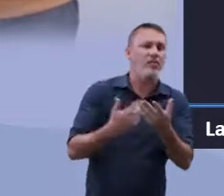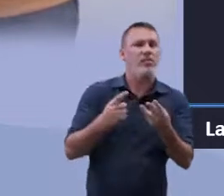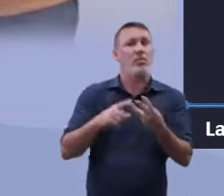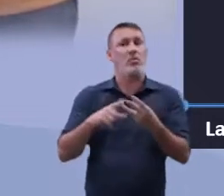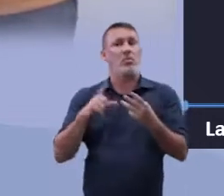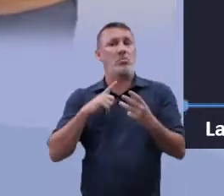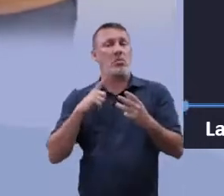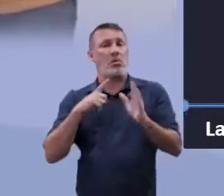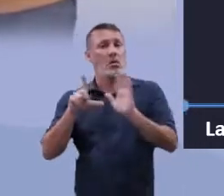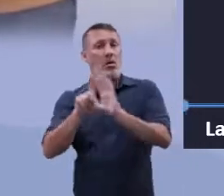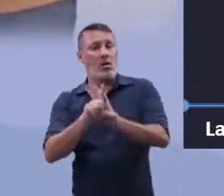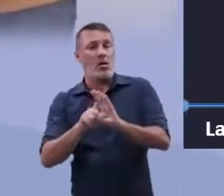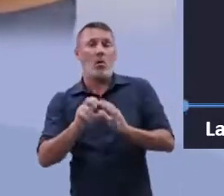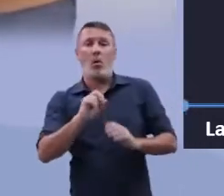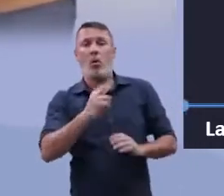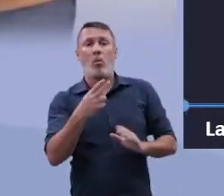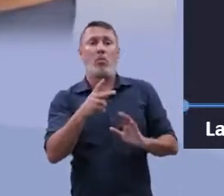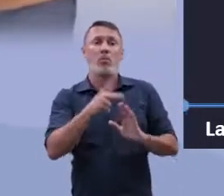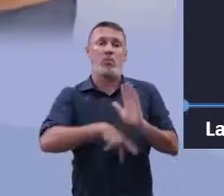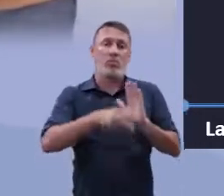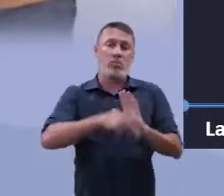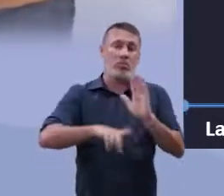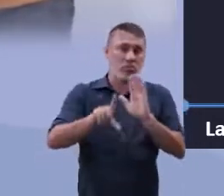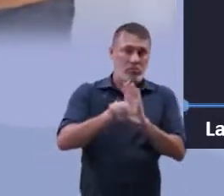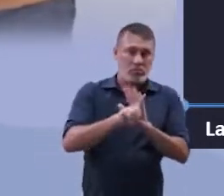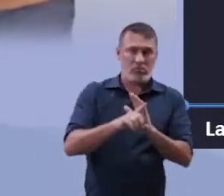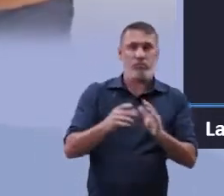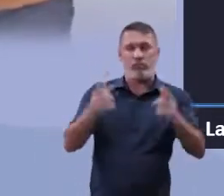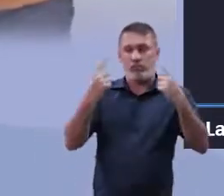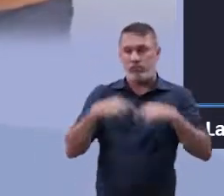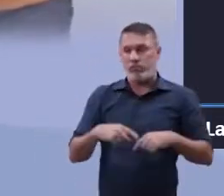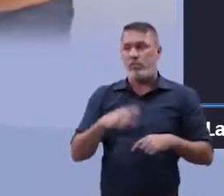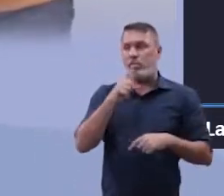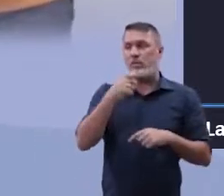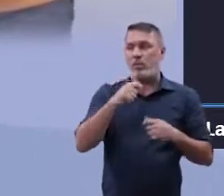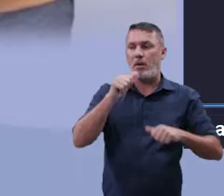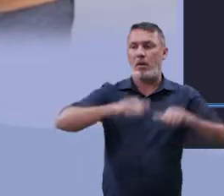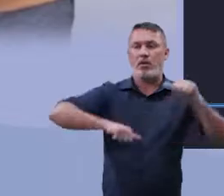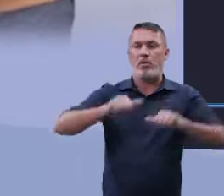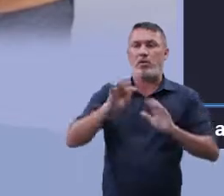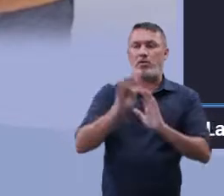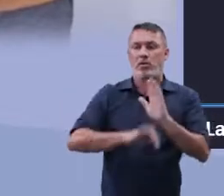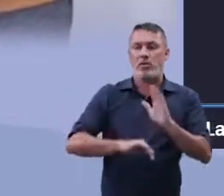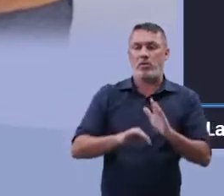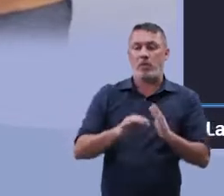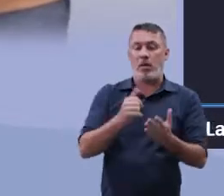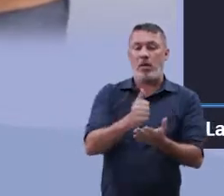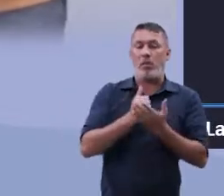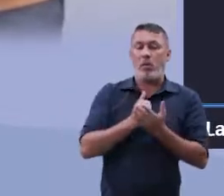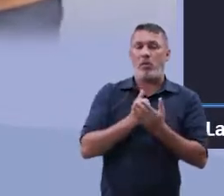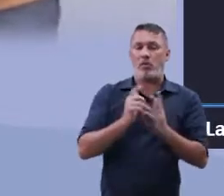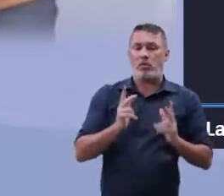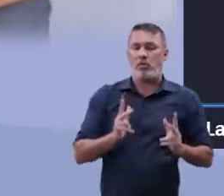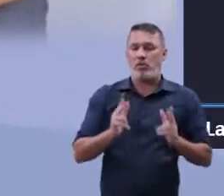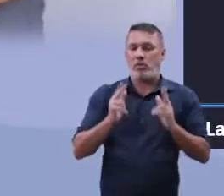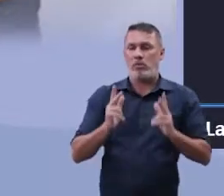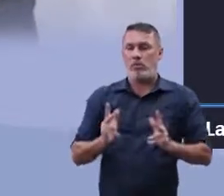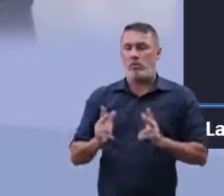algum aspecto da lei ou projeto de lei. Depois você tem que fazer uma análise do texto. O que o texto de apoio está